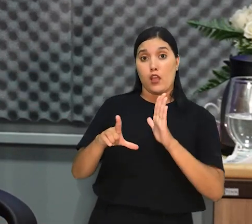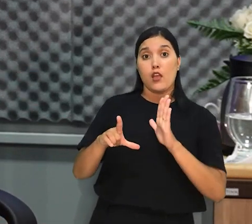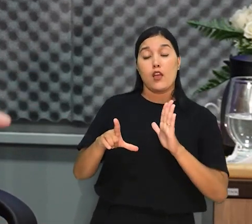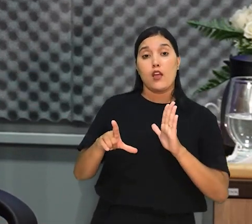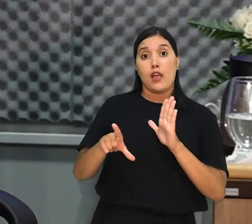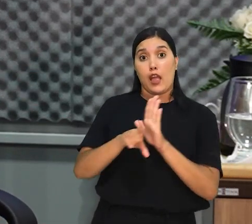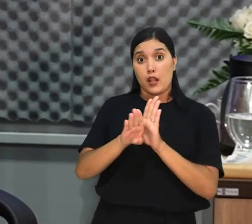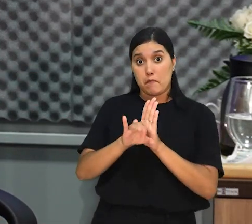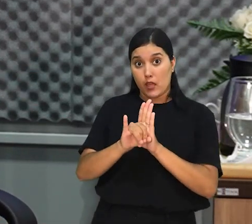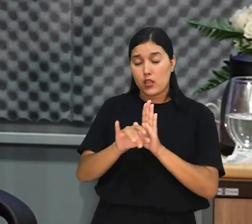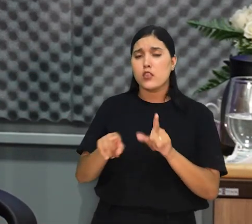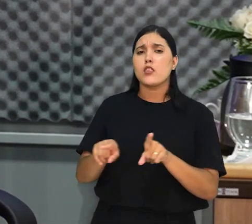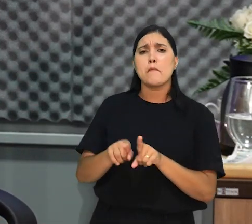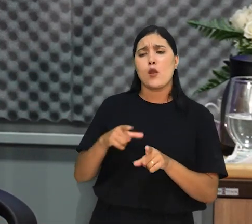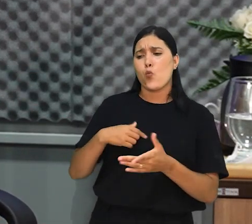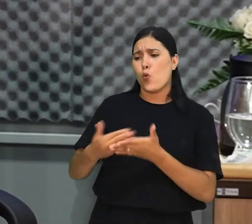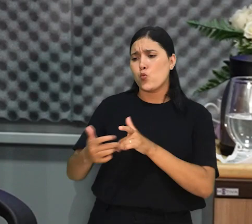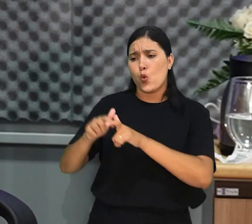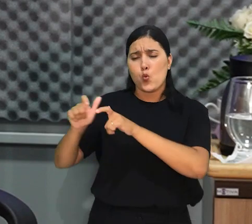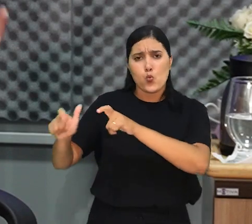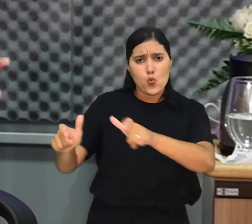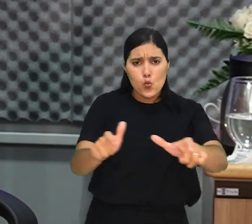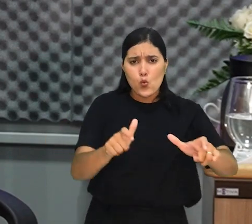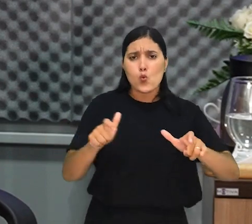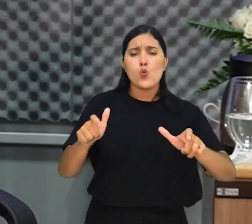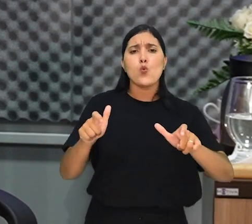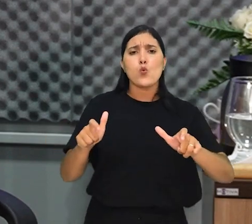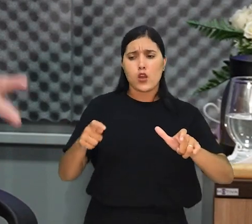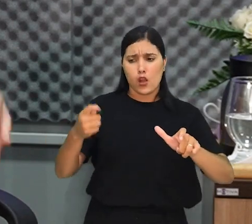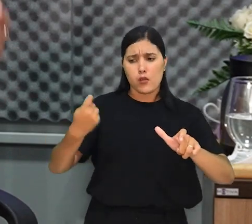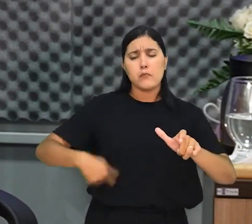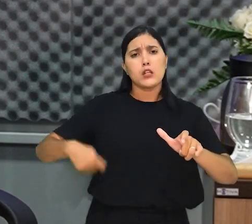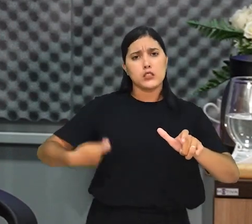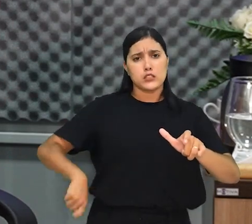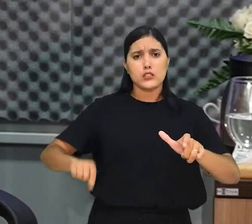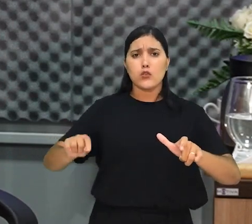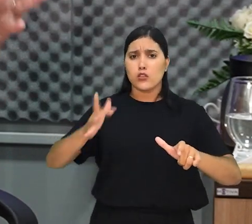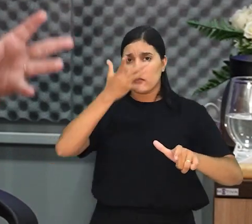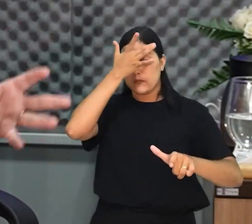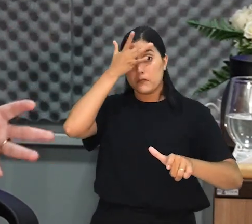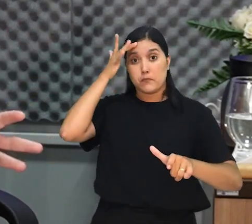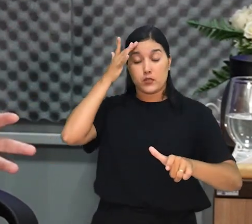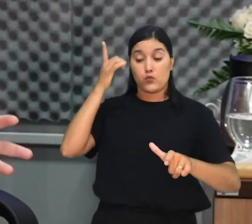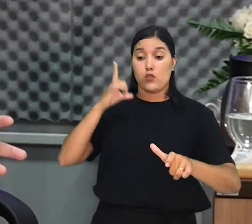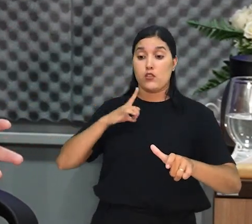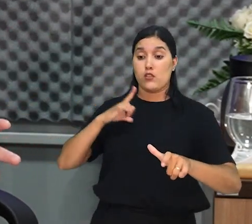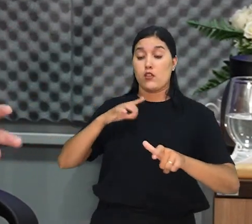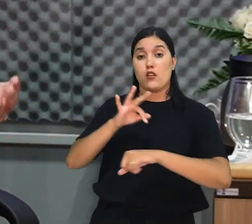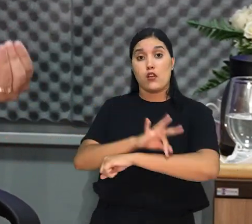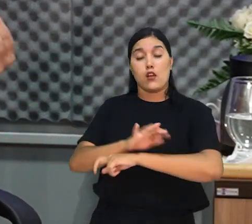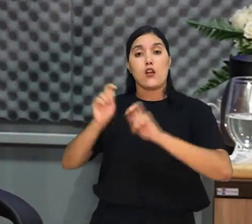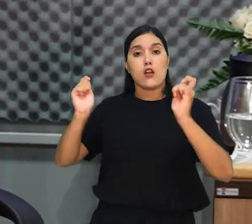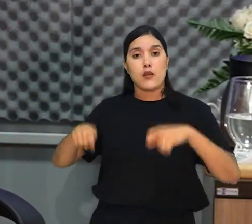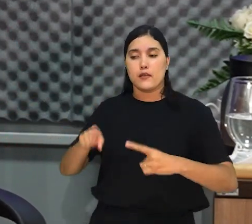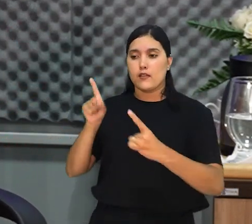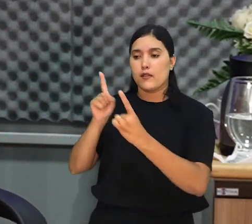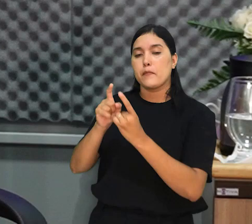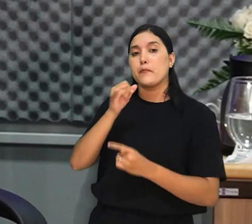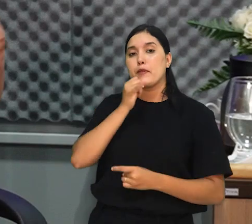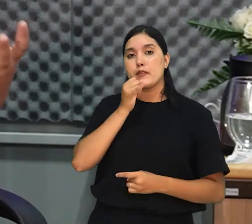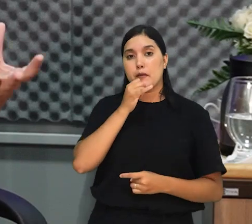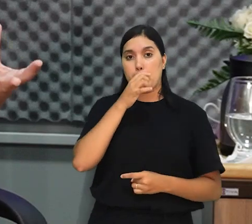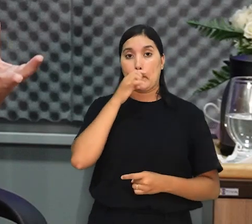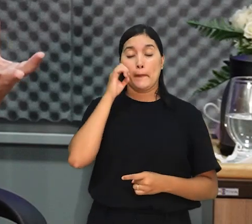qualquer estabelecimento, né, é preciso, por lei, que as pessoas sejam capacitadas. No caso do